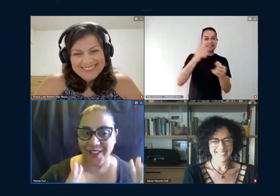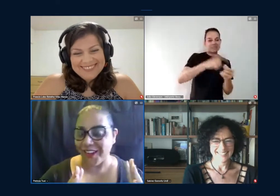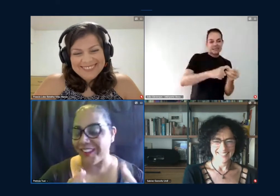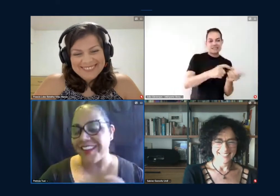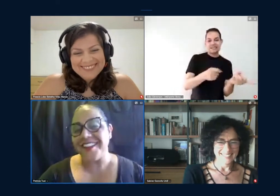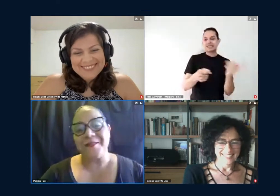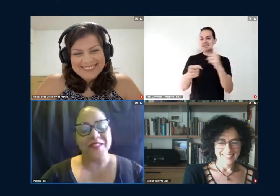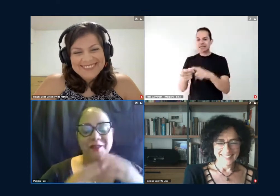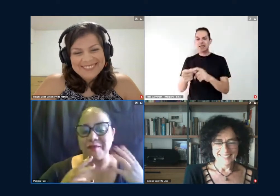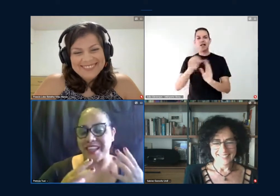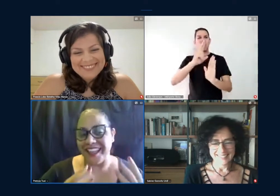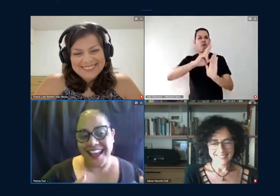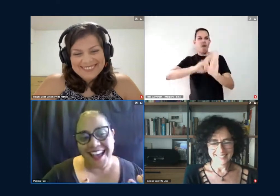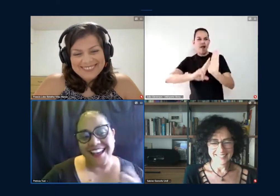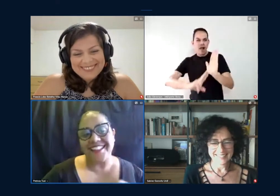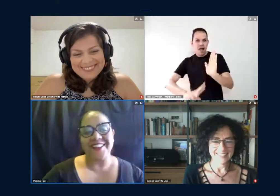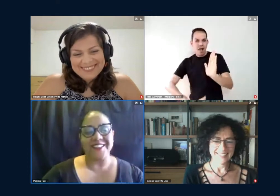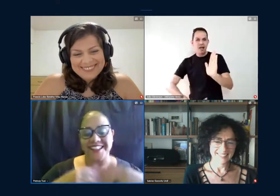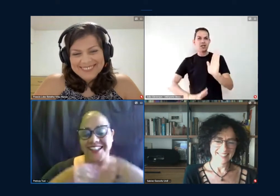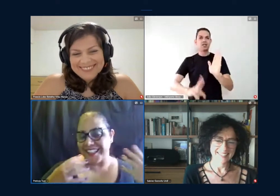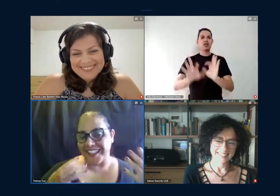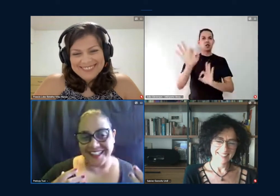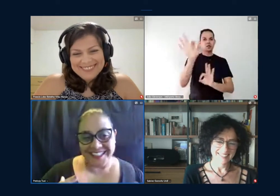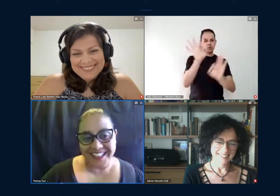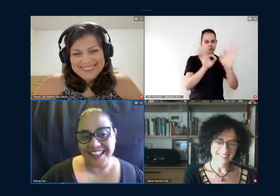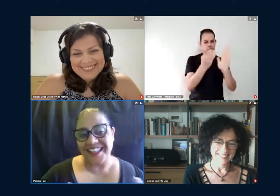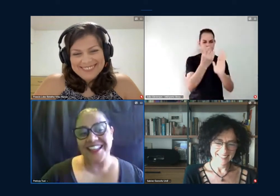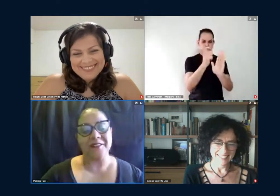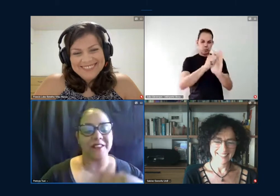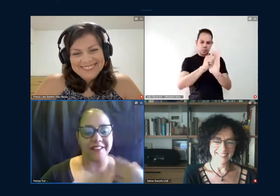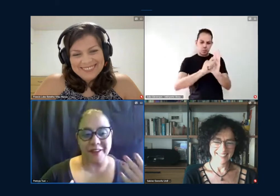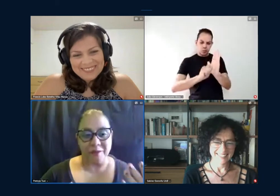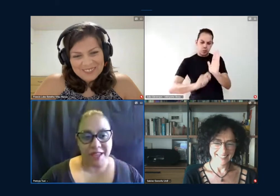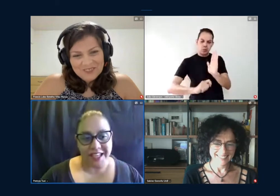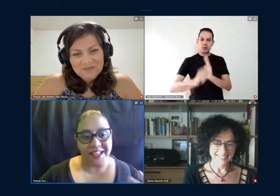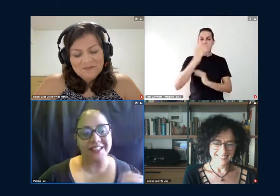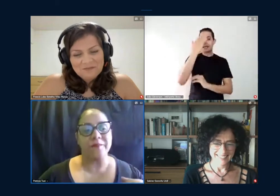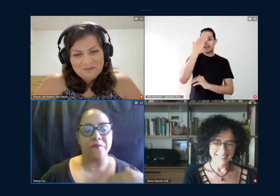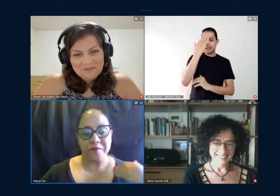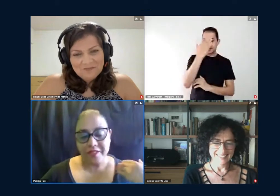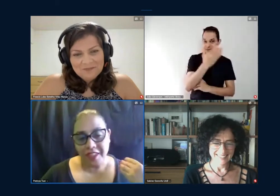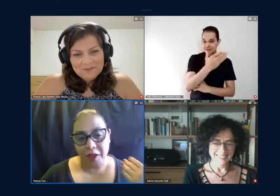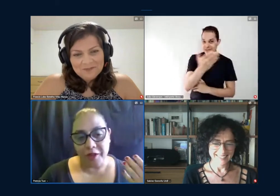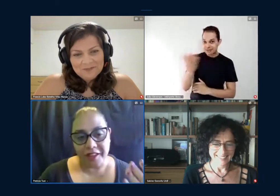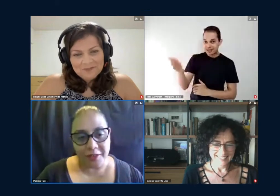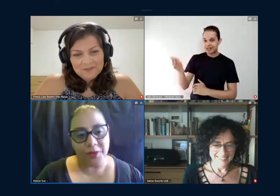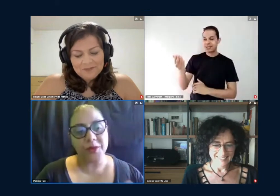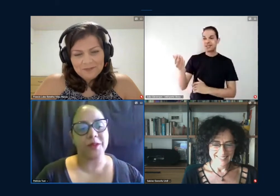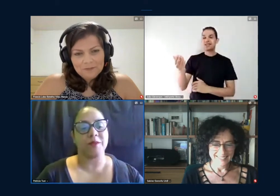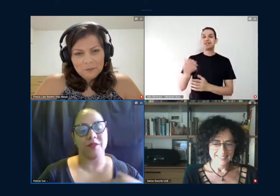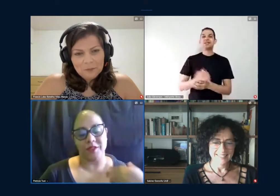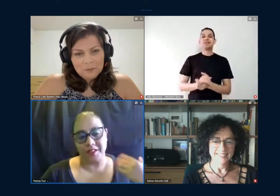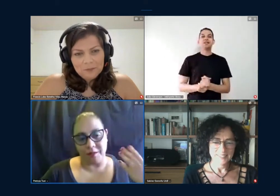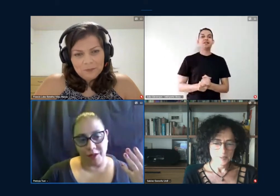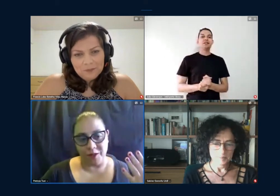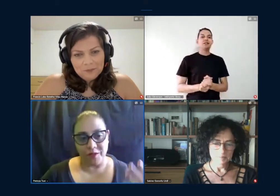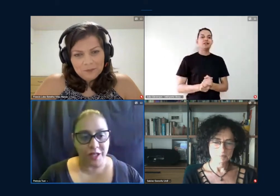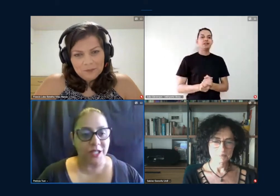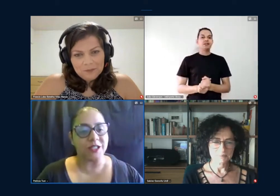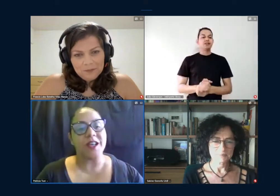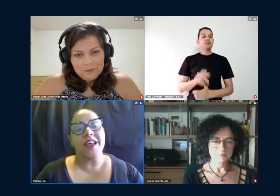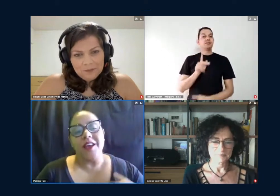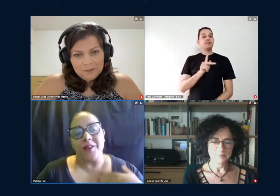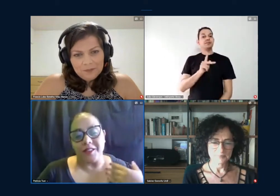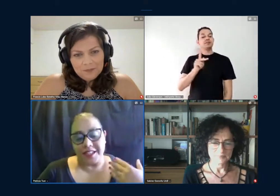relatório. Obrigada, gostaria de agradecer, inicialmente, a orientadora, a professora Sabine